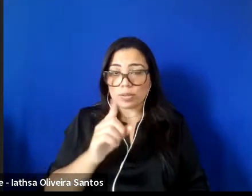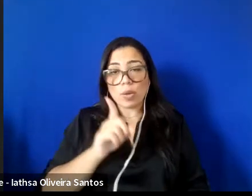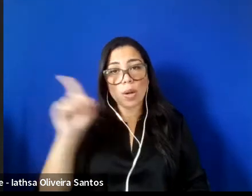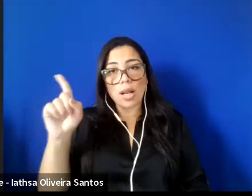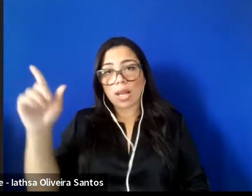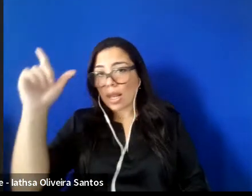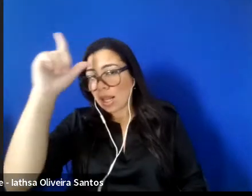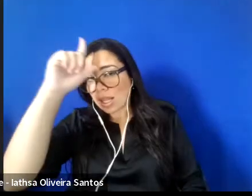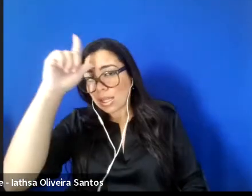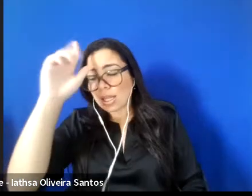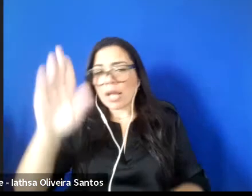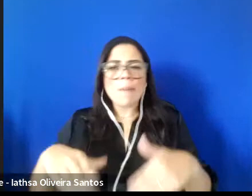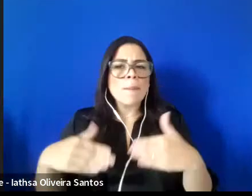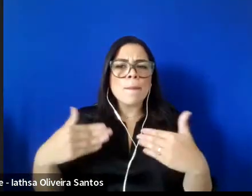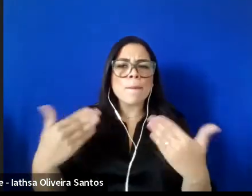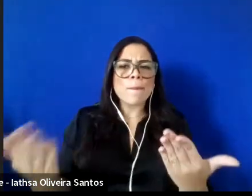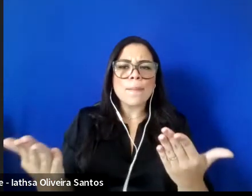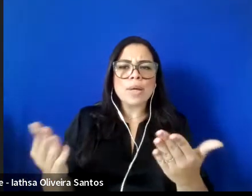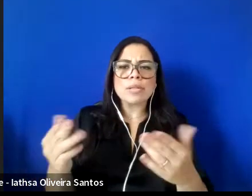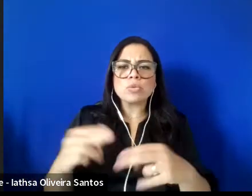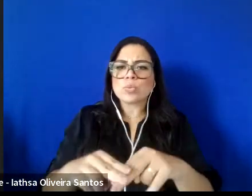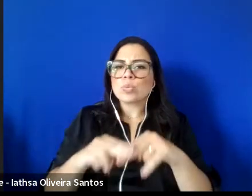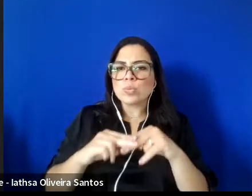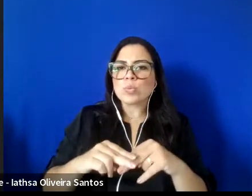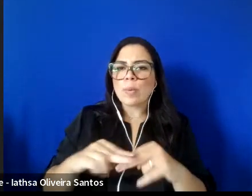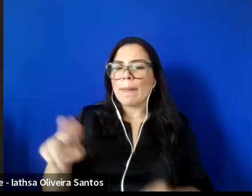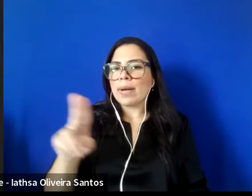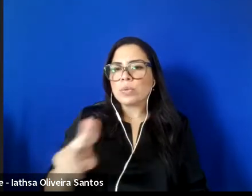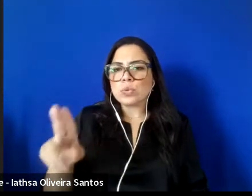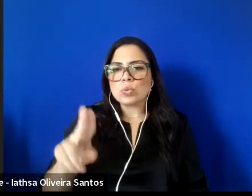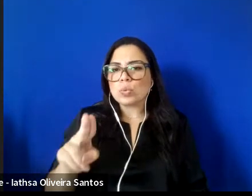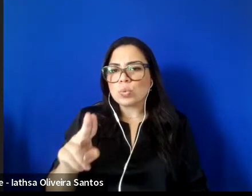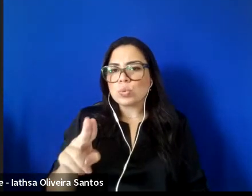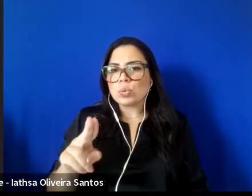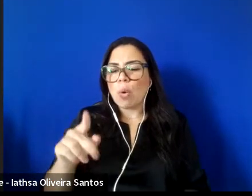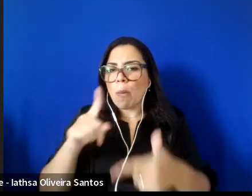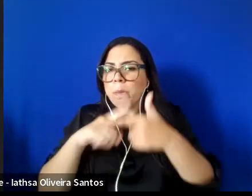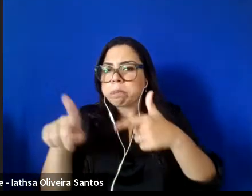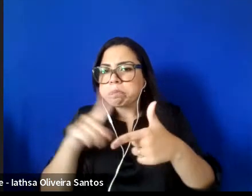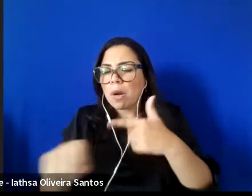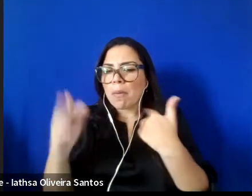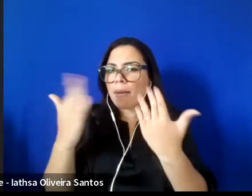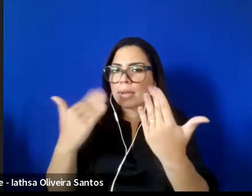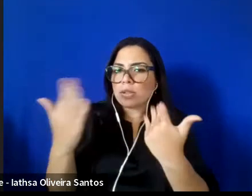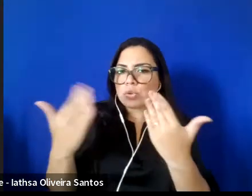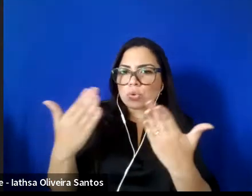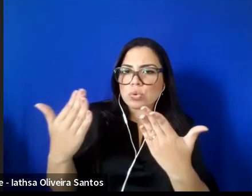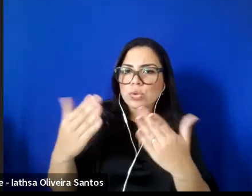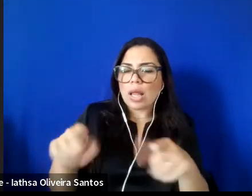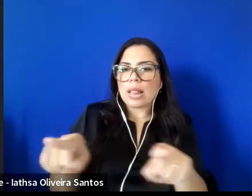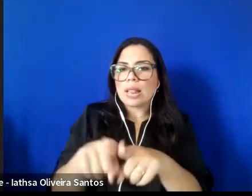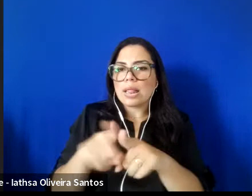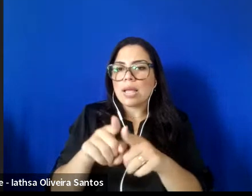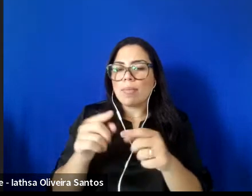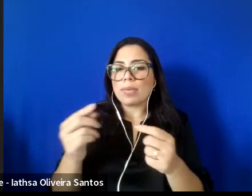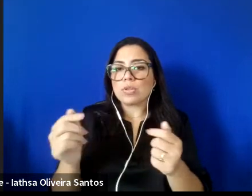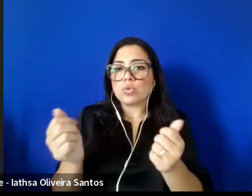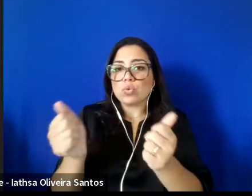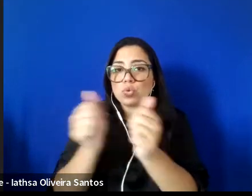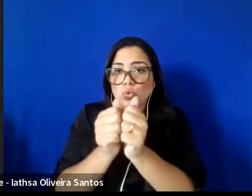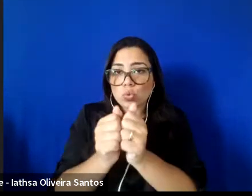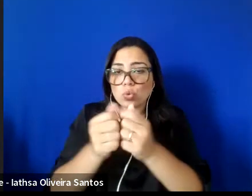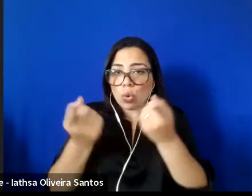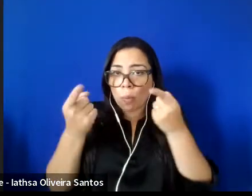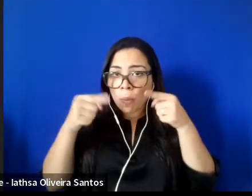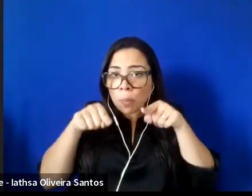foram os fundamentos, quais foram as situações fáticas que foram discutidas e traçarmos um paralelo